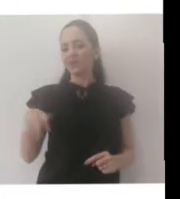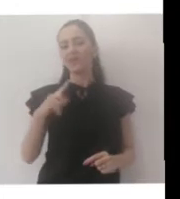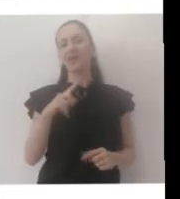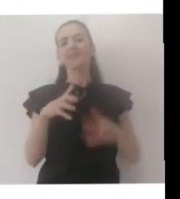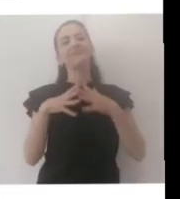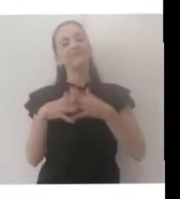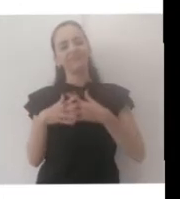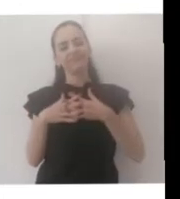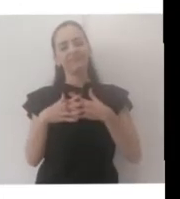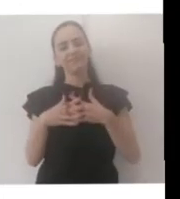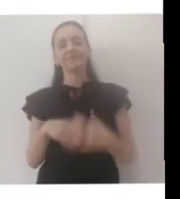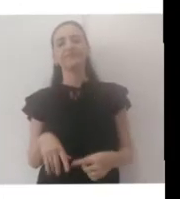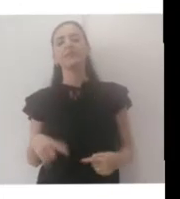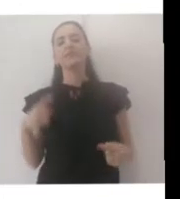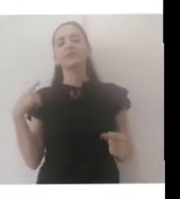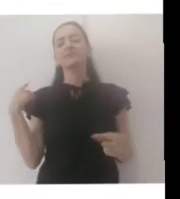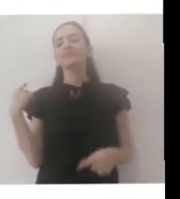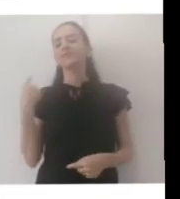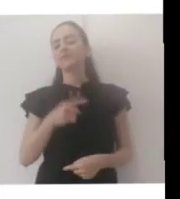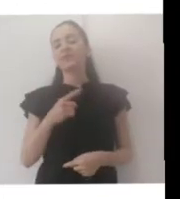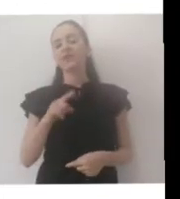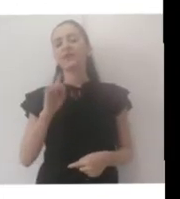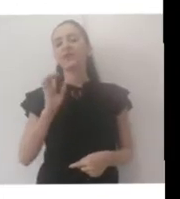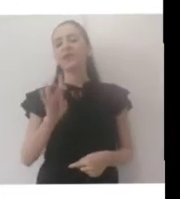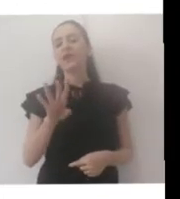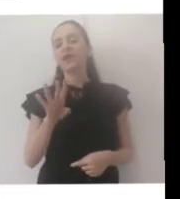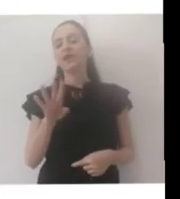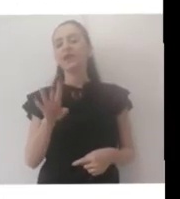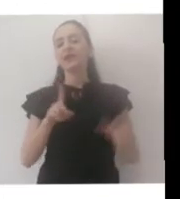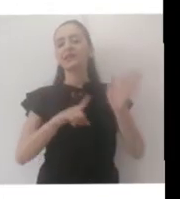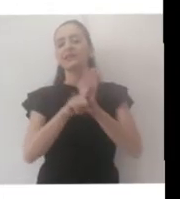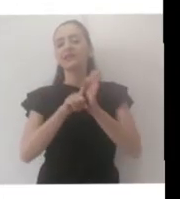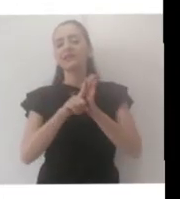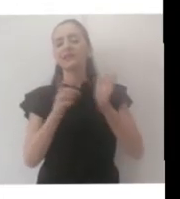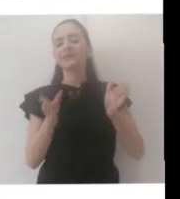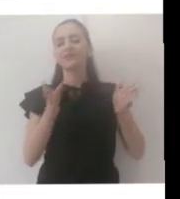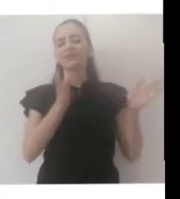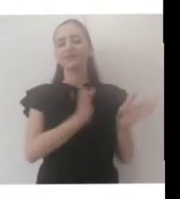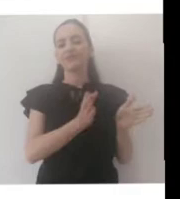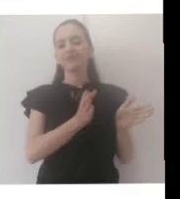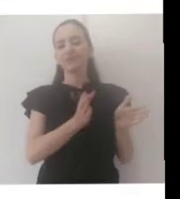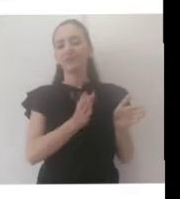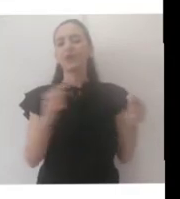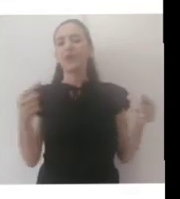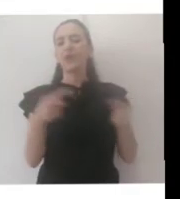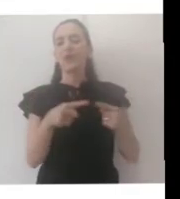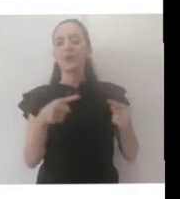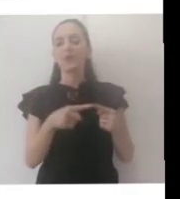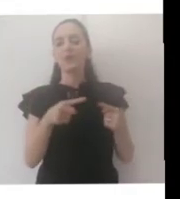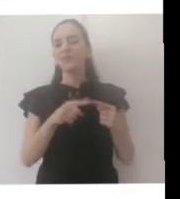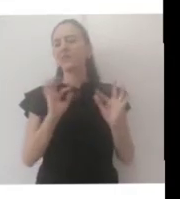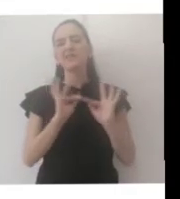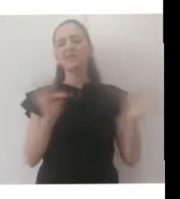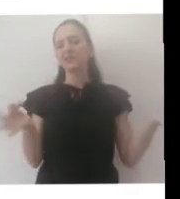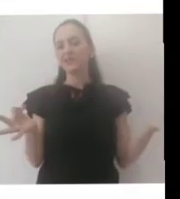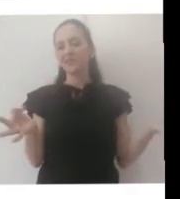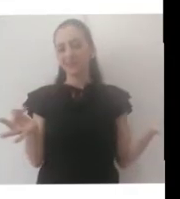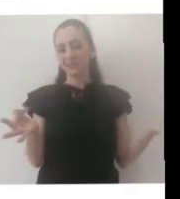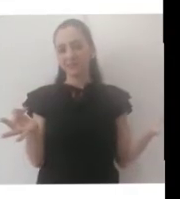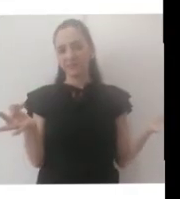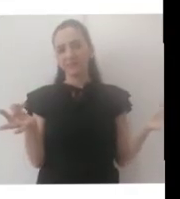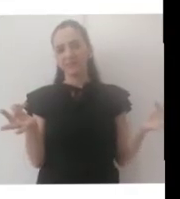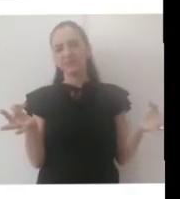essa separação, porque ela tem uma abstração até 4 anos de idade mais